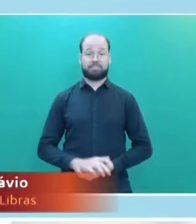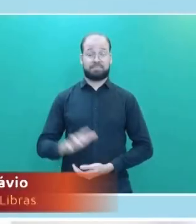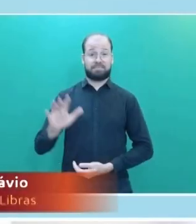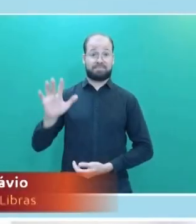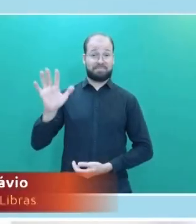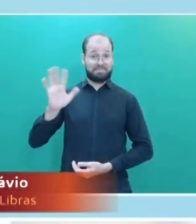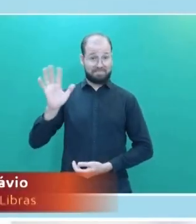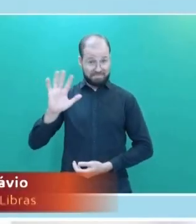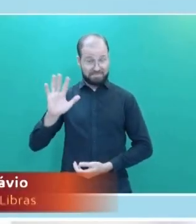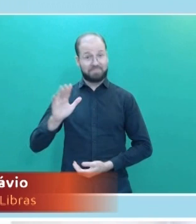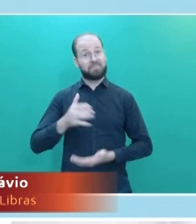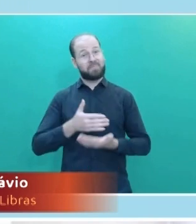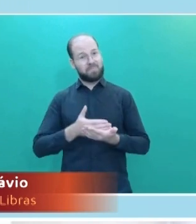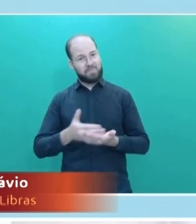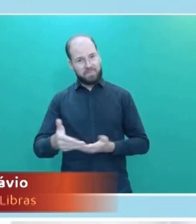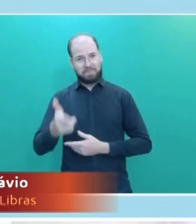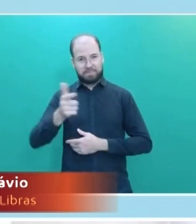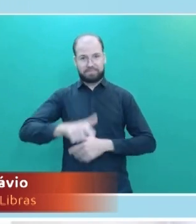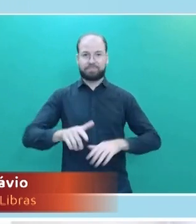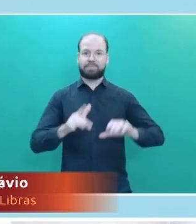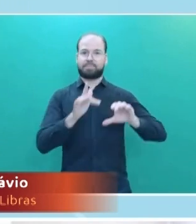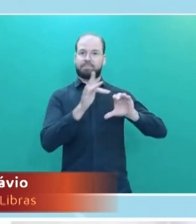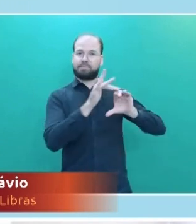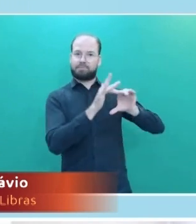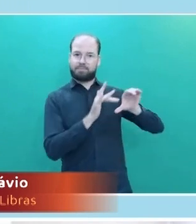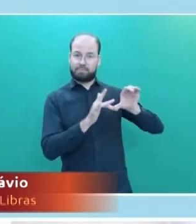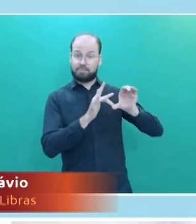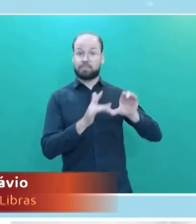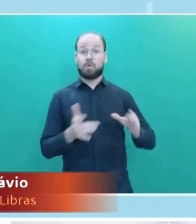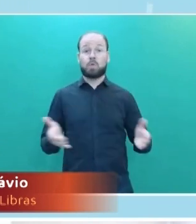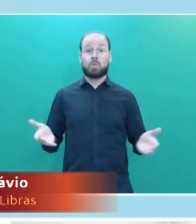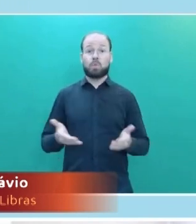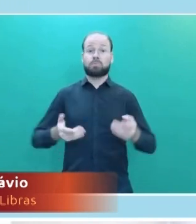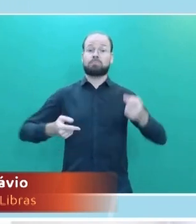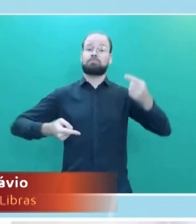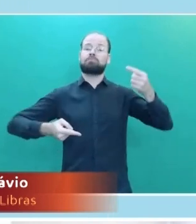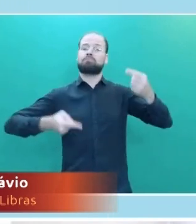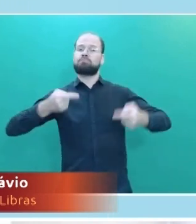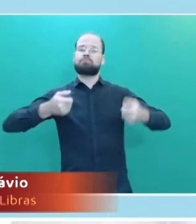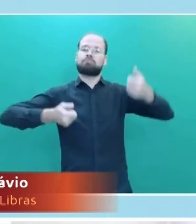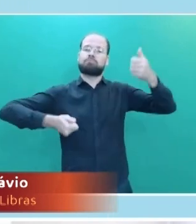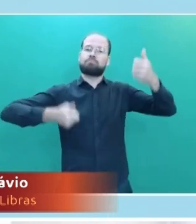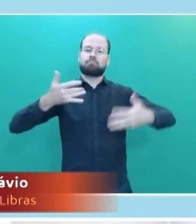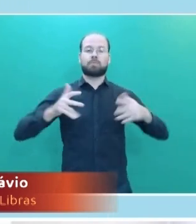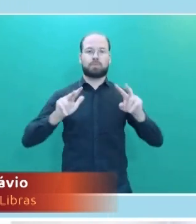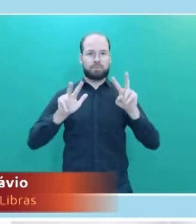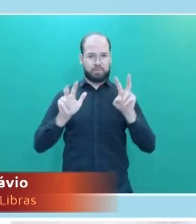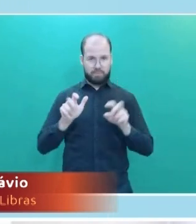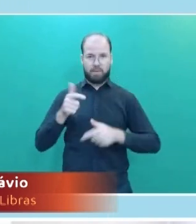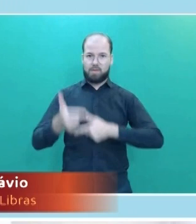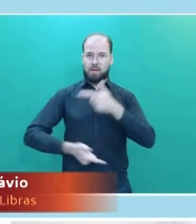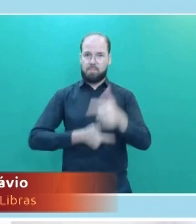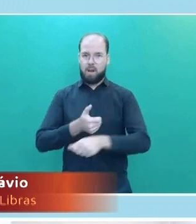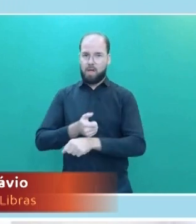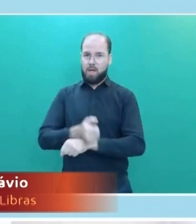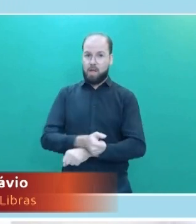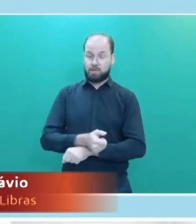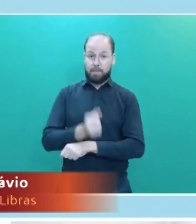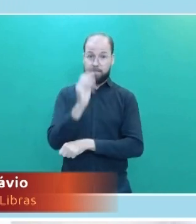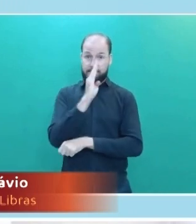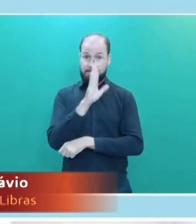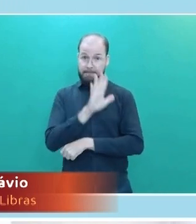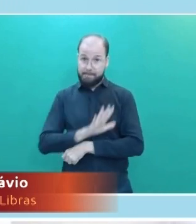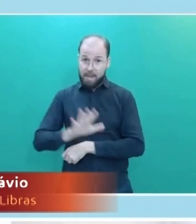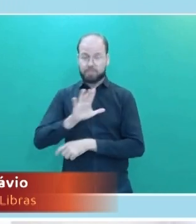Olá, está começando mais um Conexões, que hoje vai discutir o trabalho escravo no Brasil e também em Goiás.